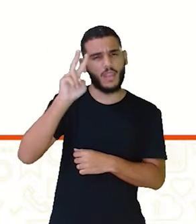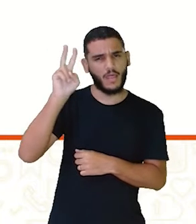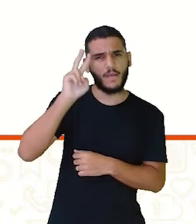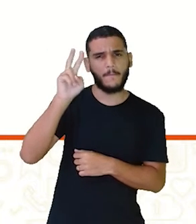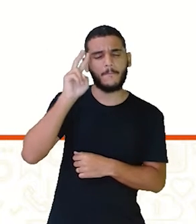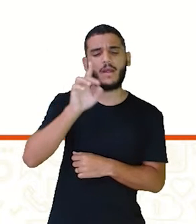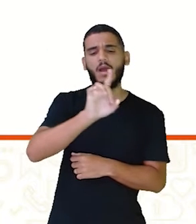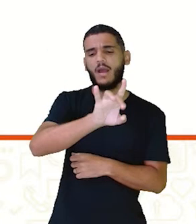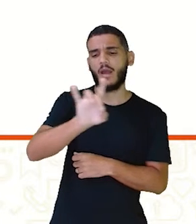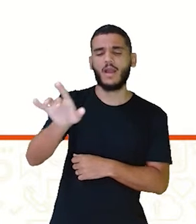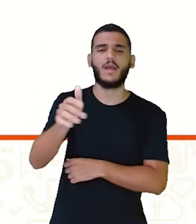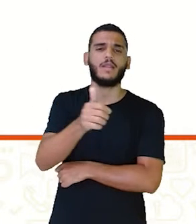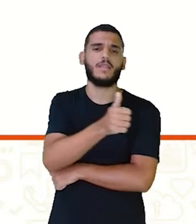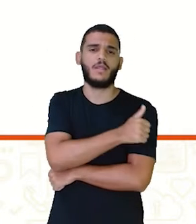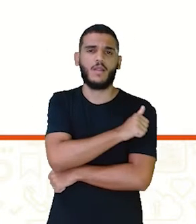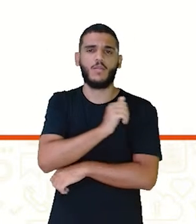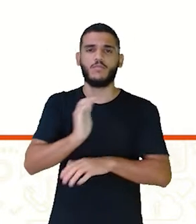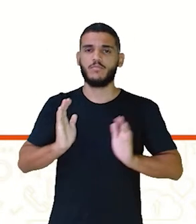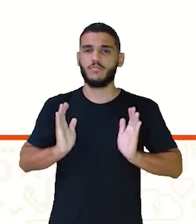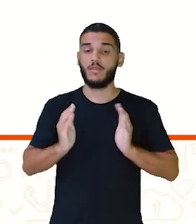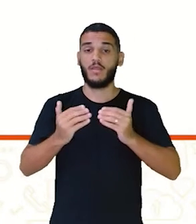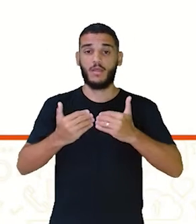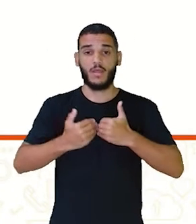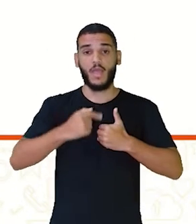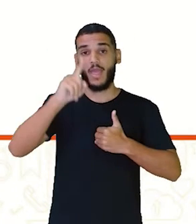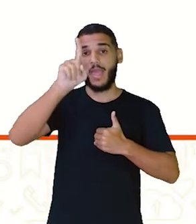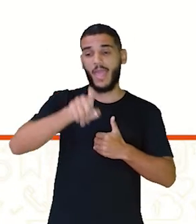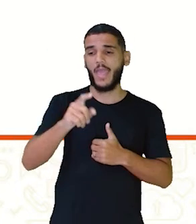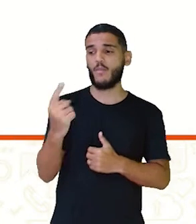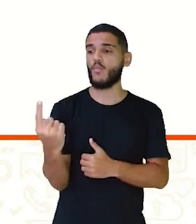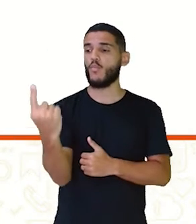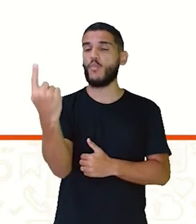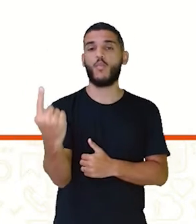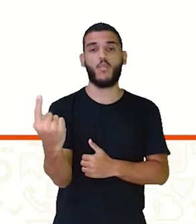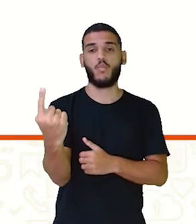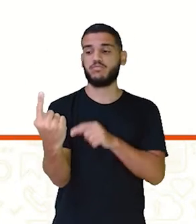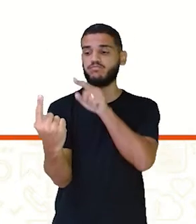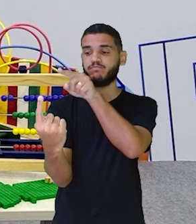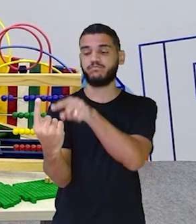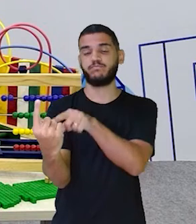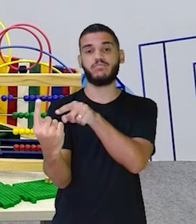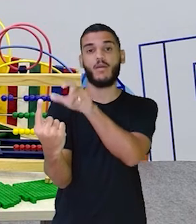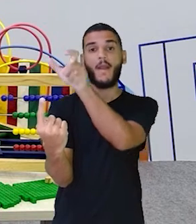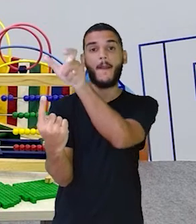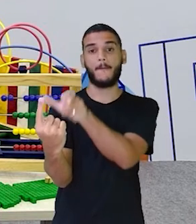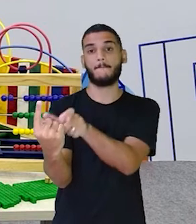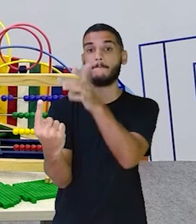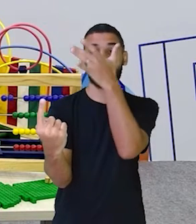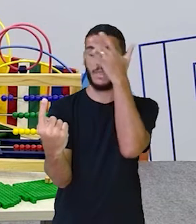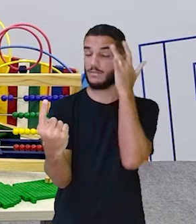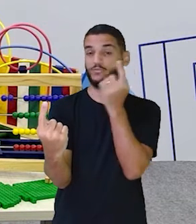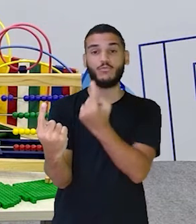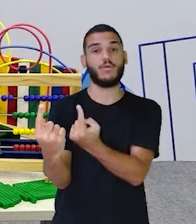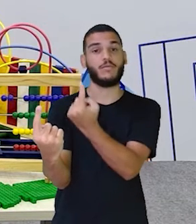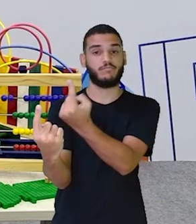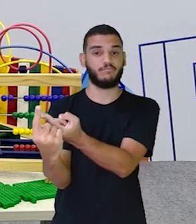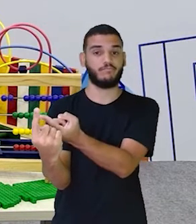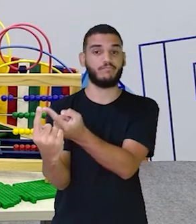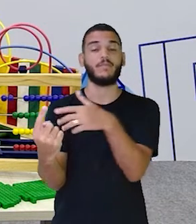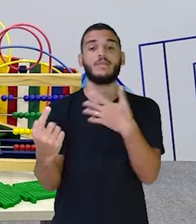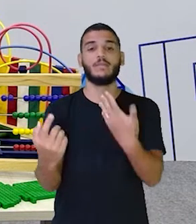que cada estudante com autismo é único. Não só o estudante com autismo, cada estudante